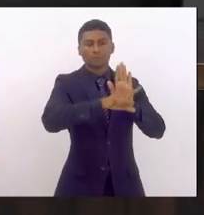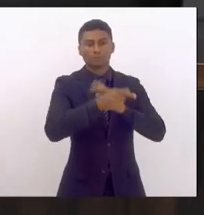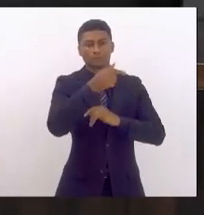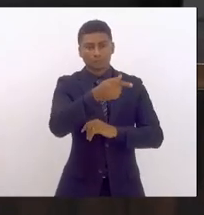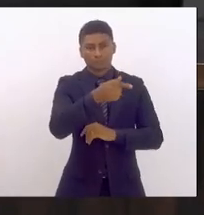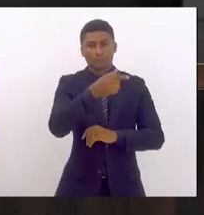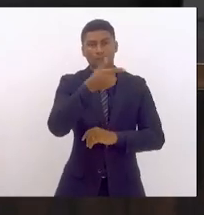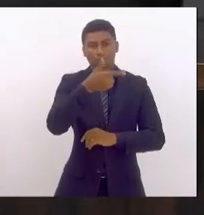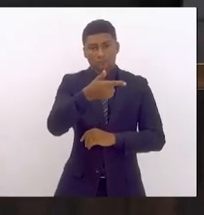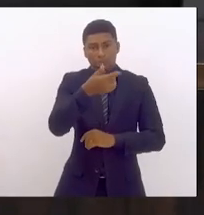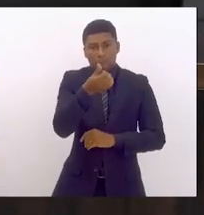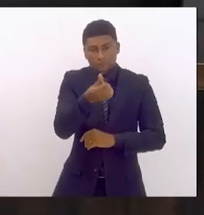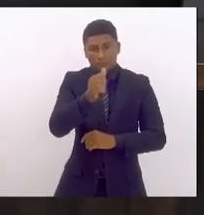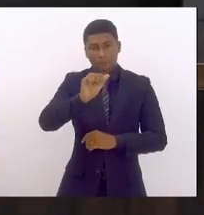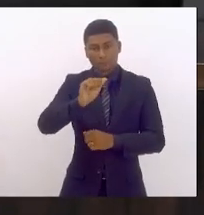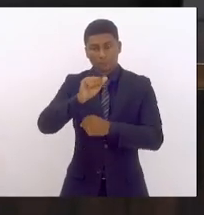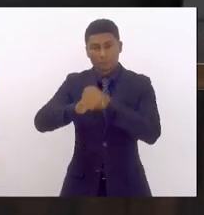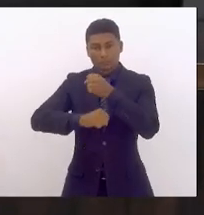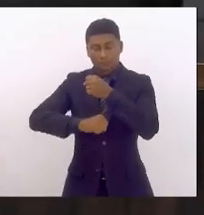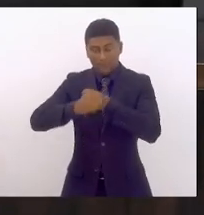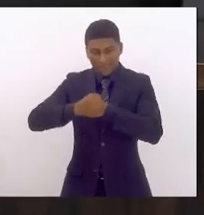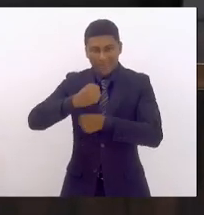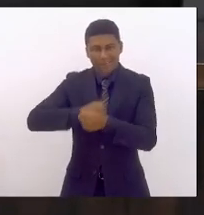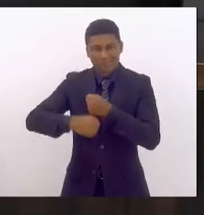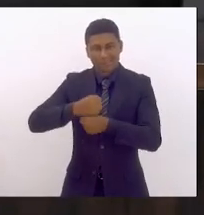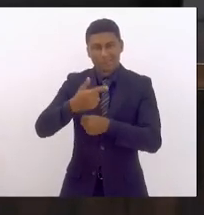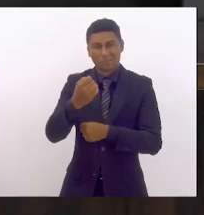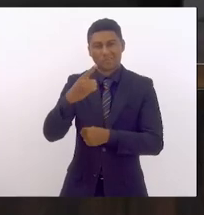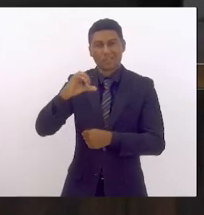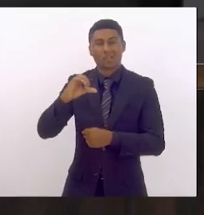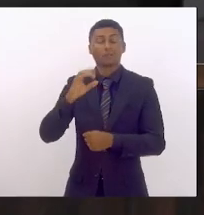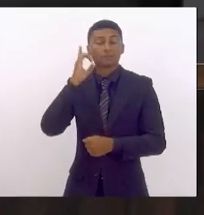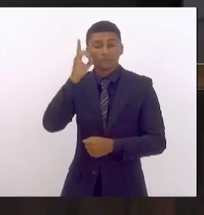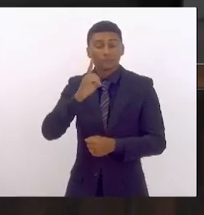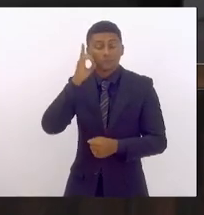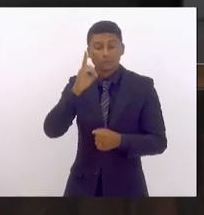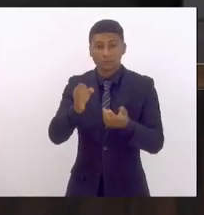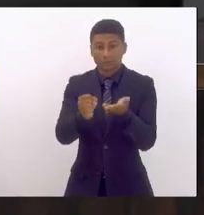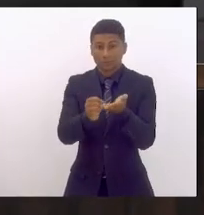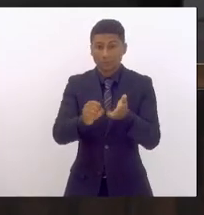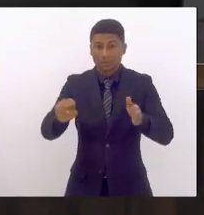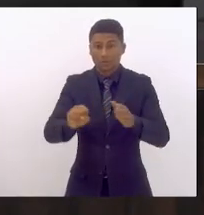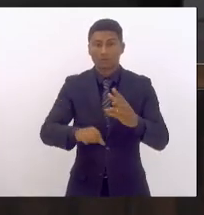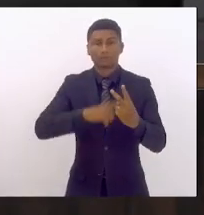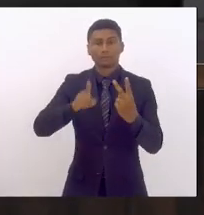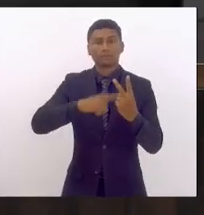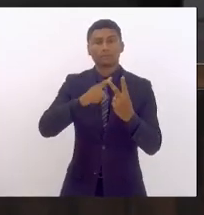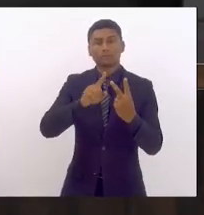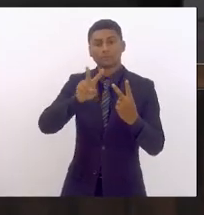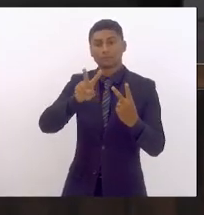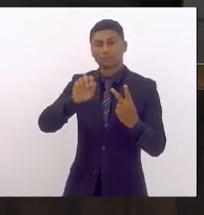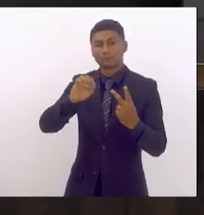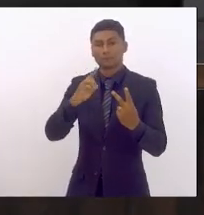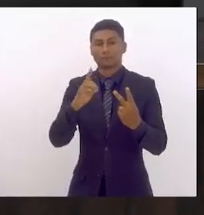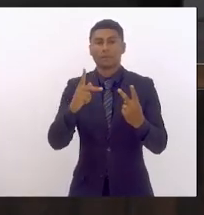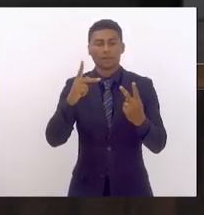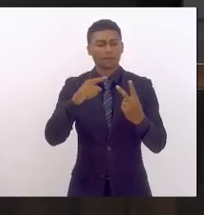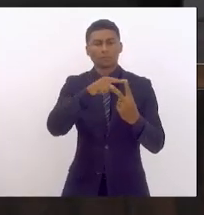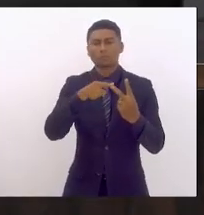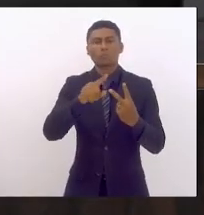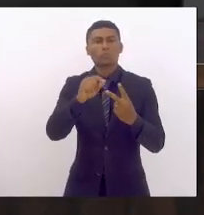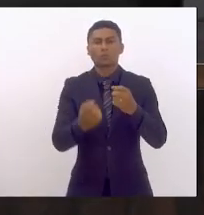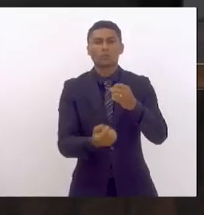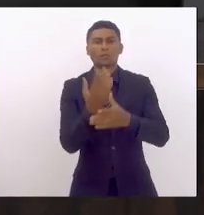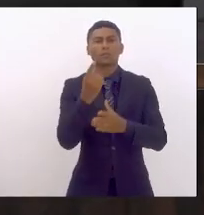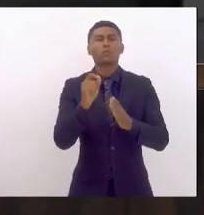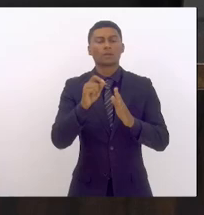726 a de 19 a três Deputado Samuel mala dos deputados Samuel Malafaia e valdé Carneiro que o programa